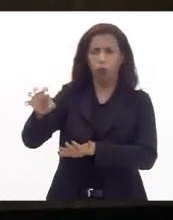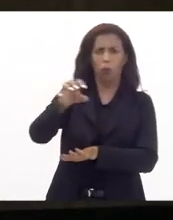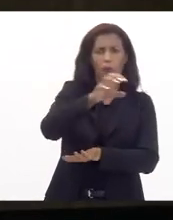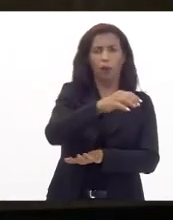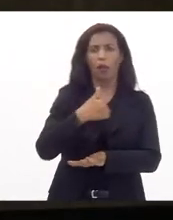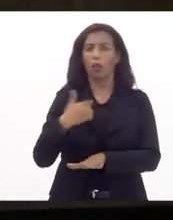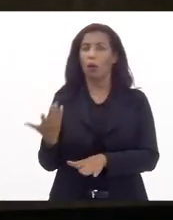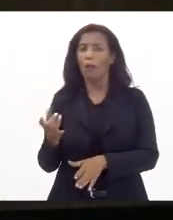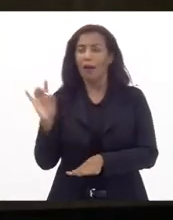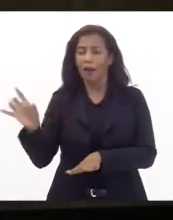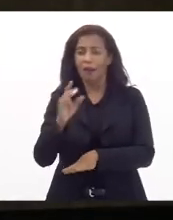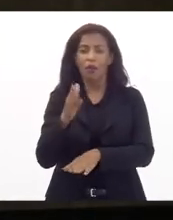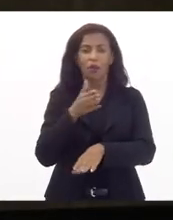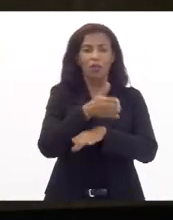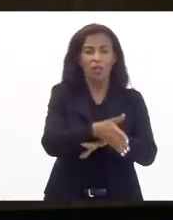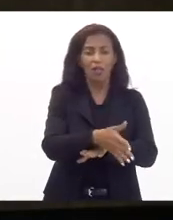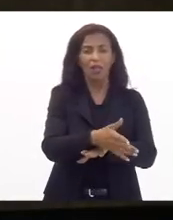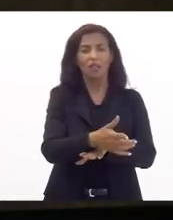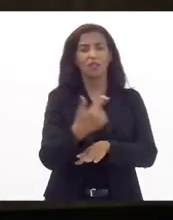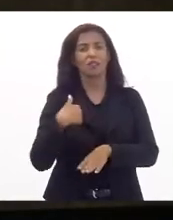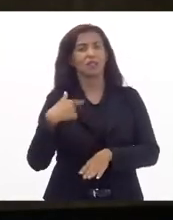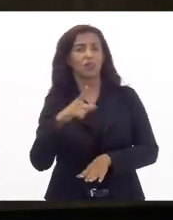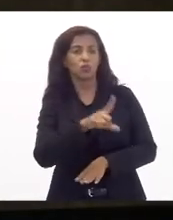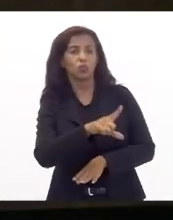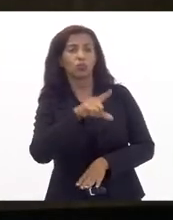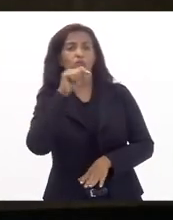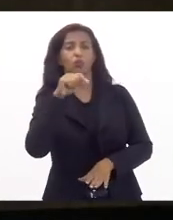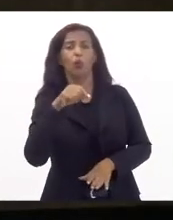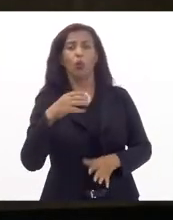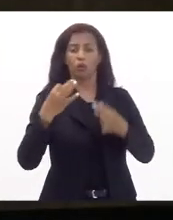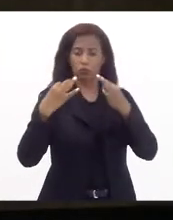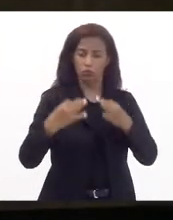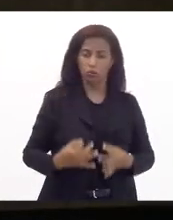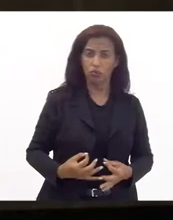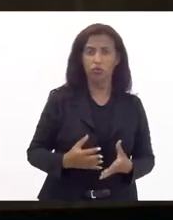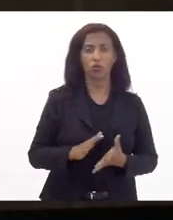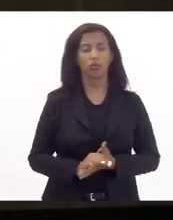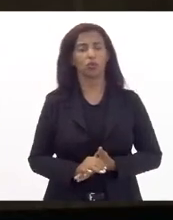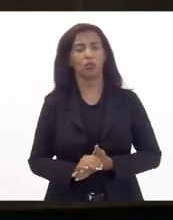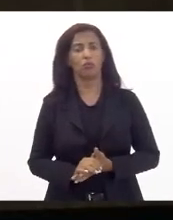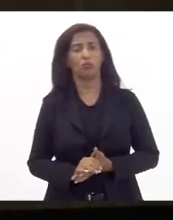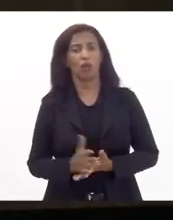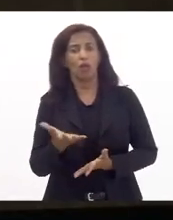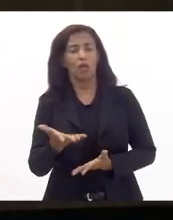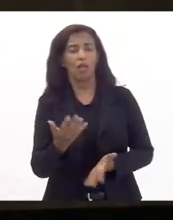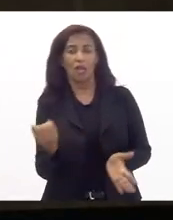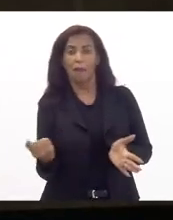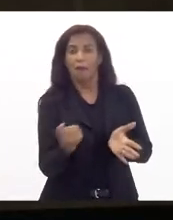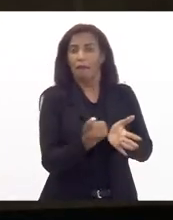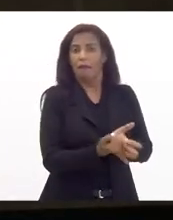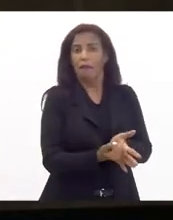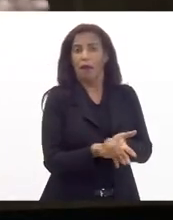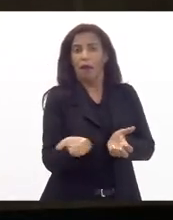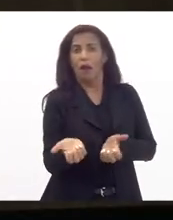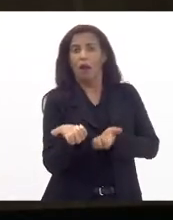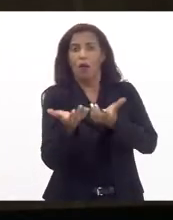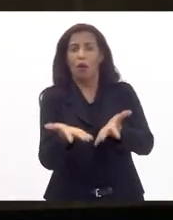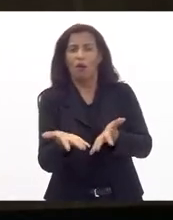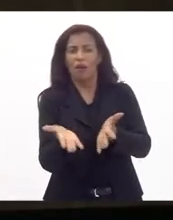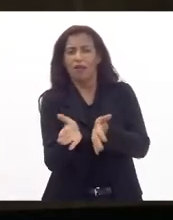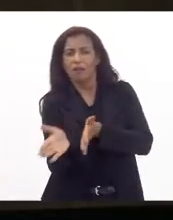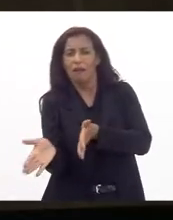cada um de entrada para tia Ju tem suas prioridades tem o seu estilo que deixaram suas marcas oferecem